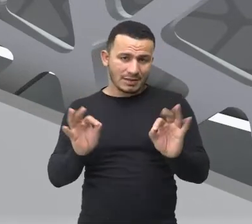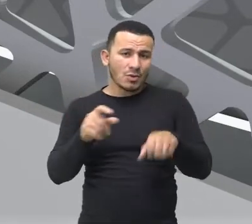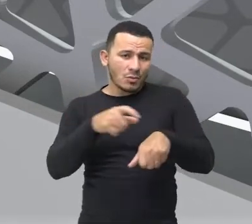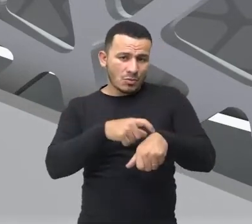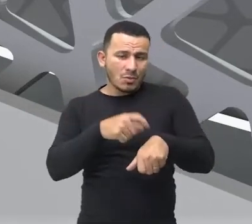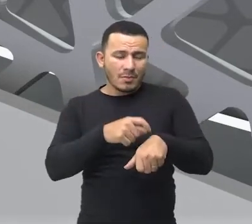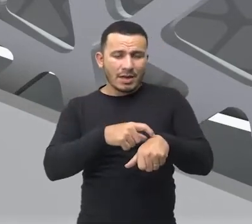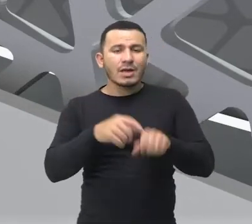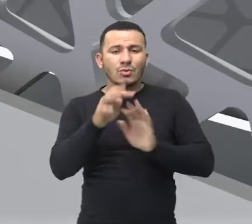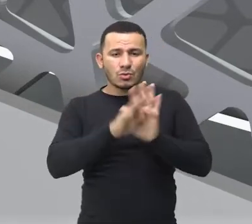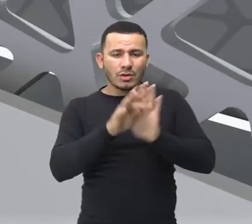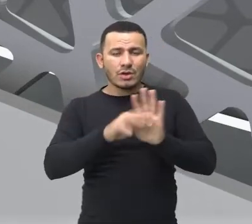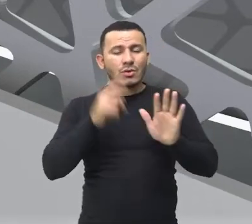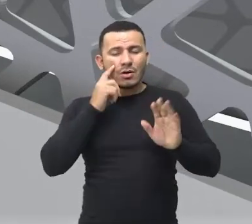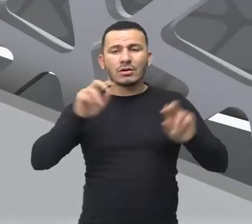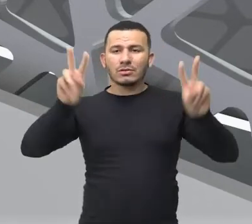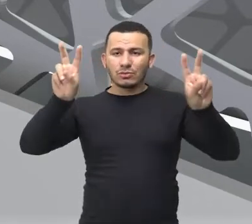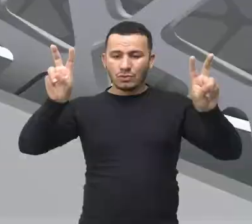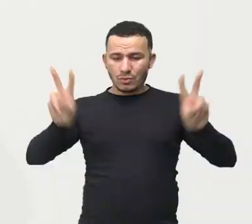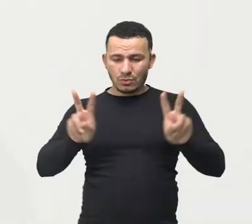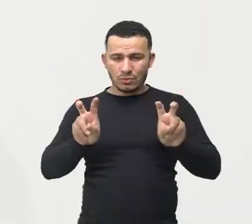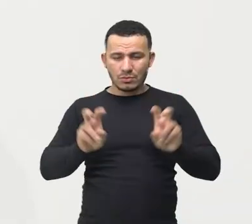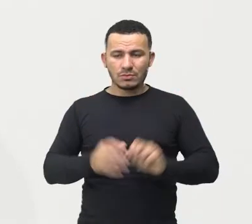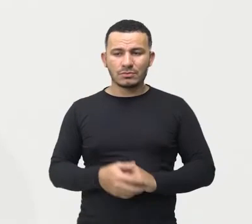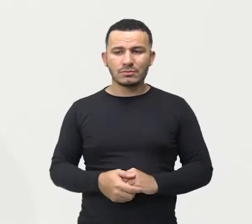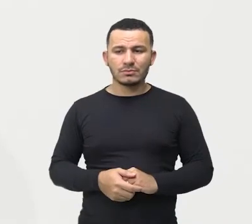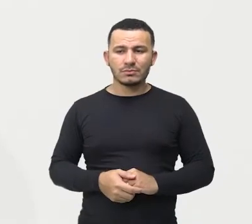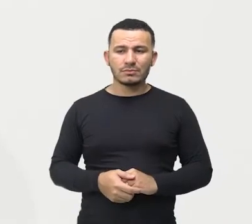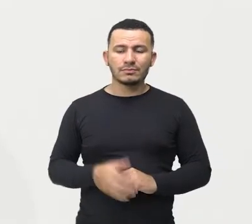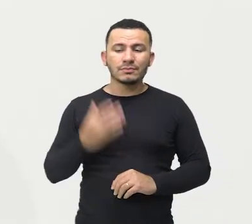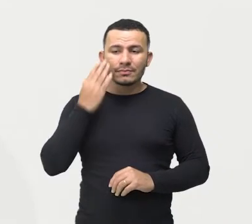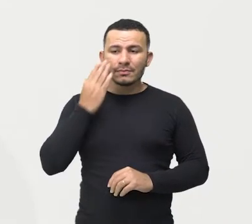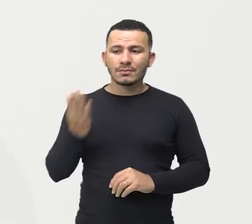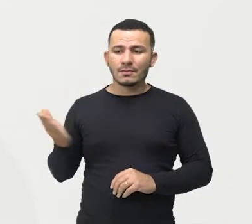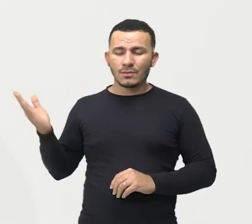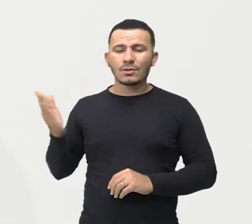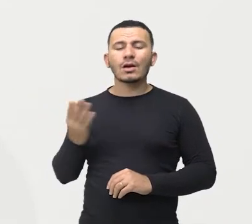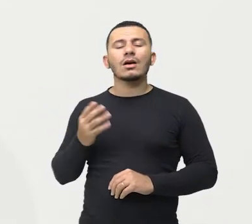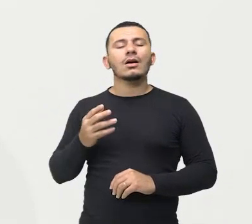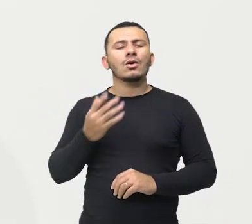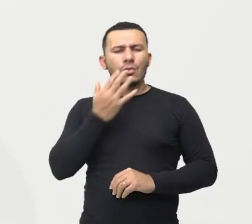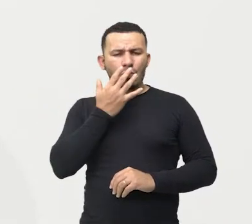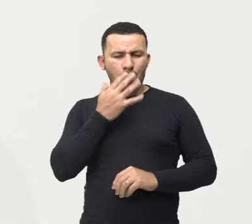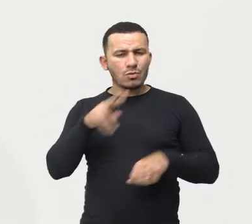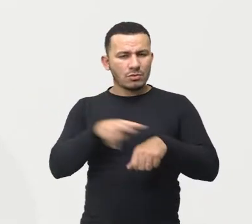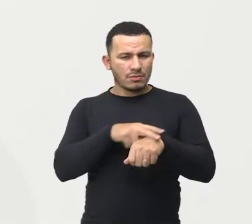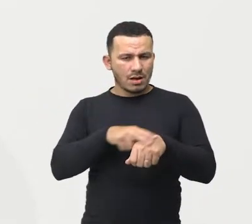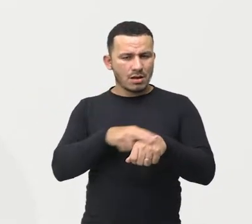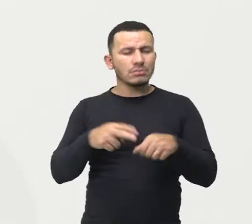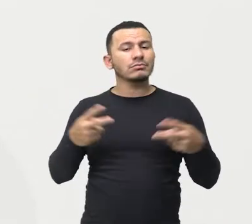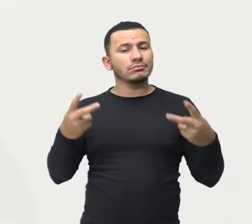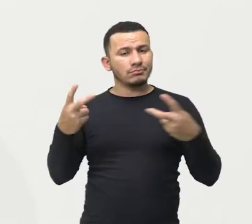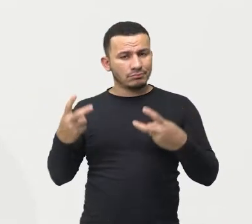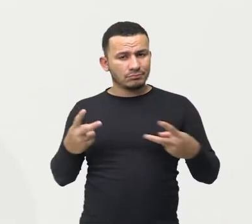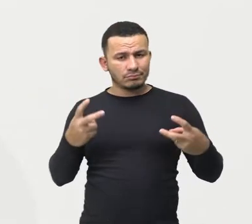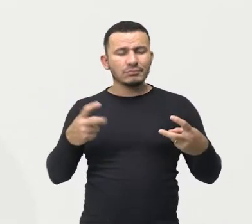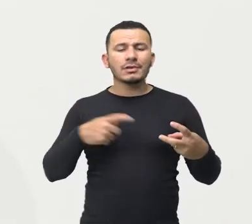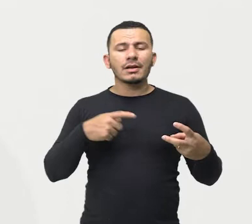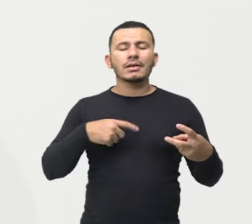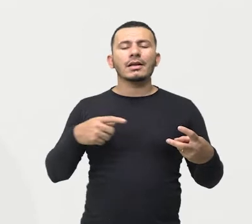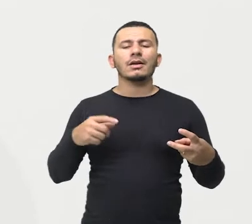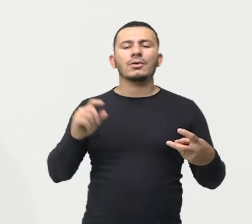exatamente para o que aparece no subtítulo. Observem aí na nossa notícia. Olha só, eu destaquei em verde. Percebo que quando